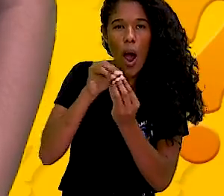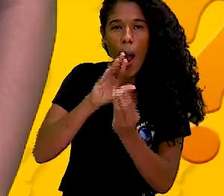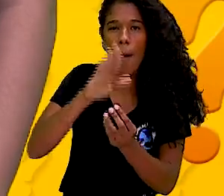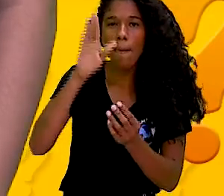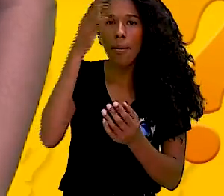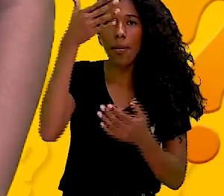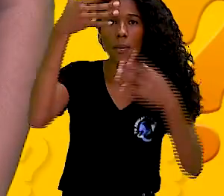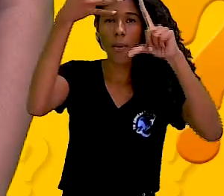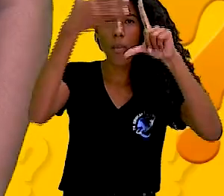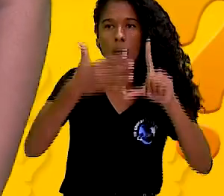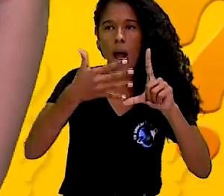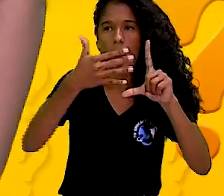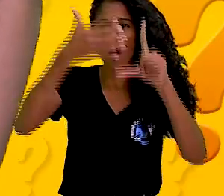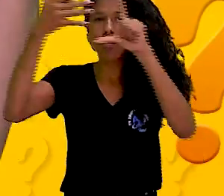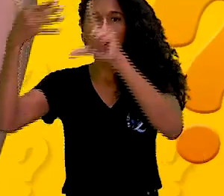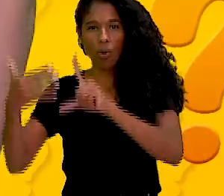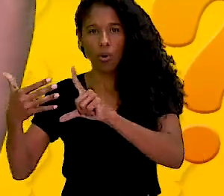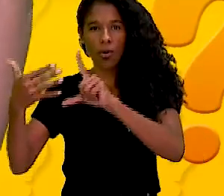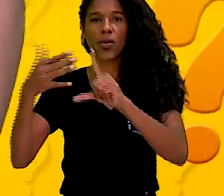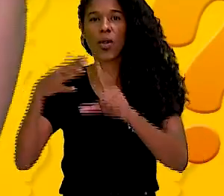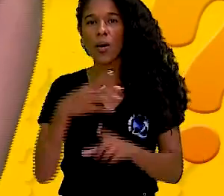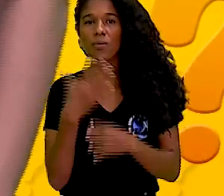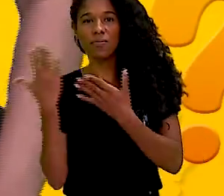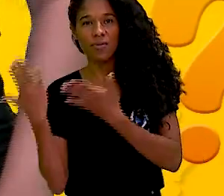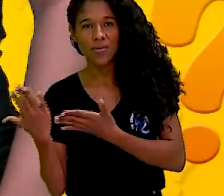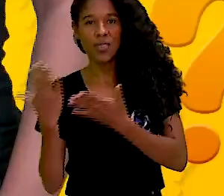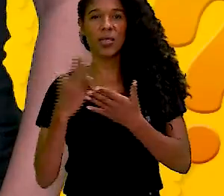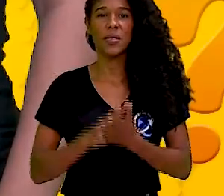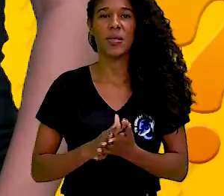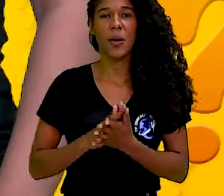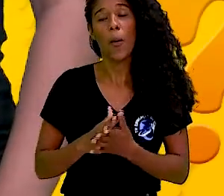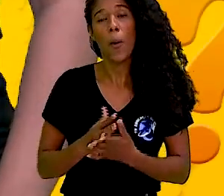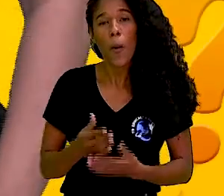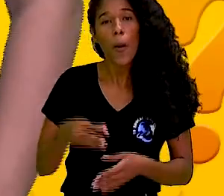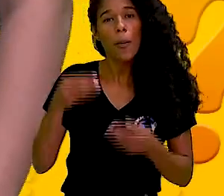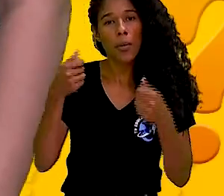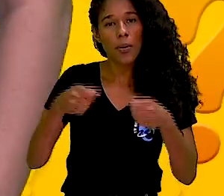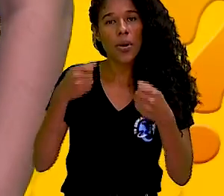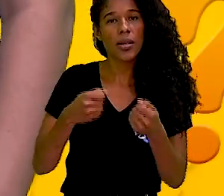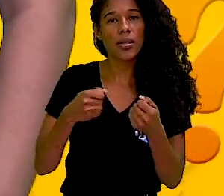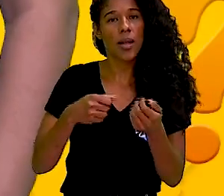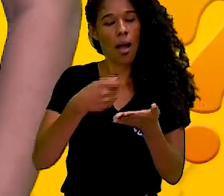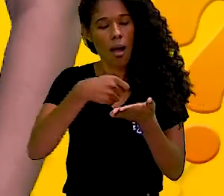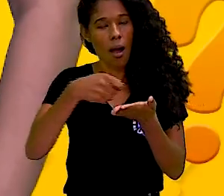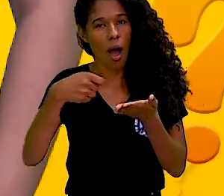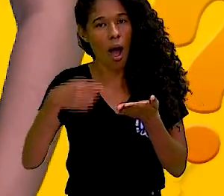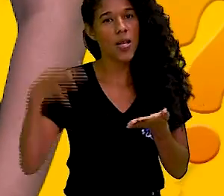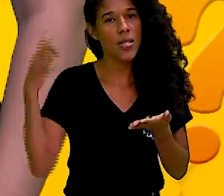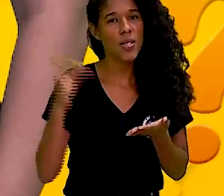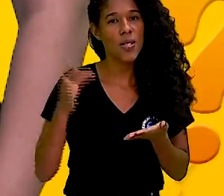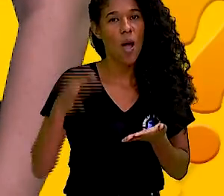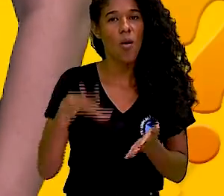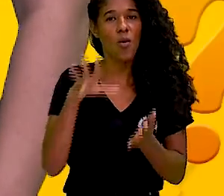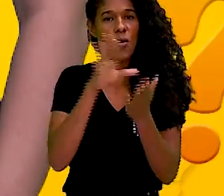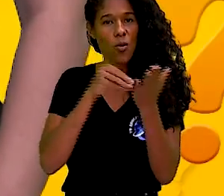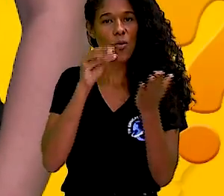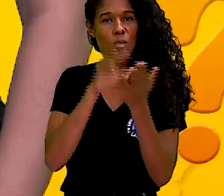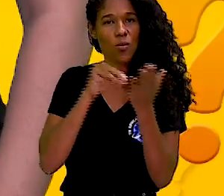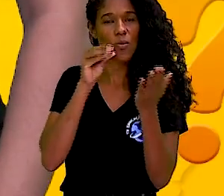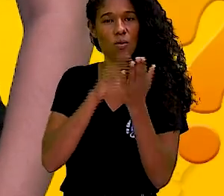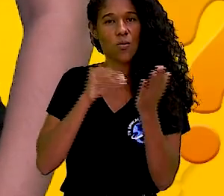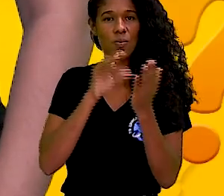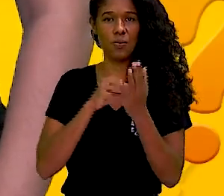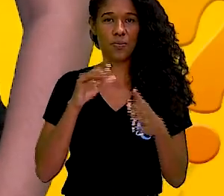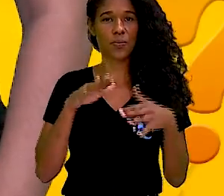hafta, hafta. Want to, wanna. Would have, would've.